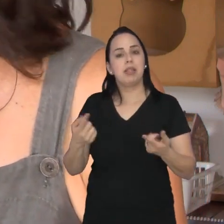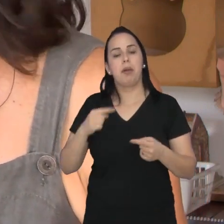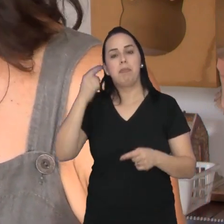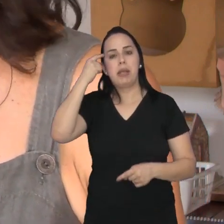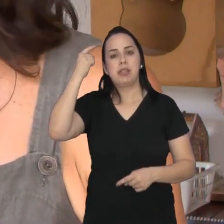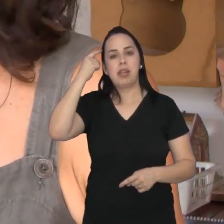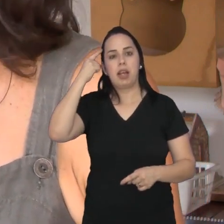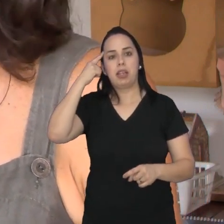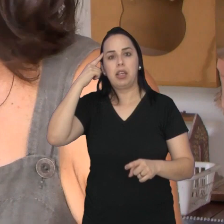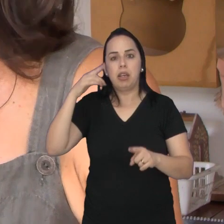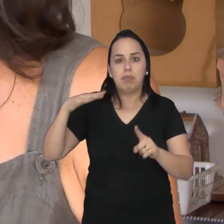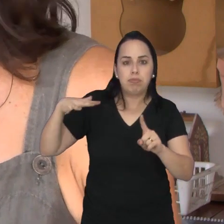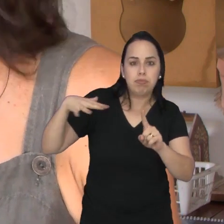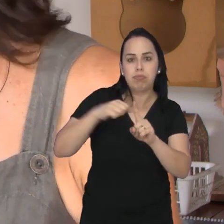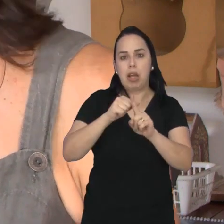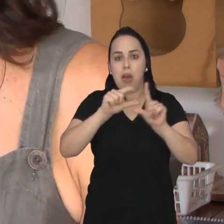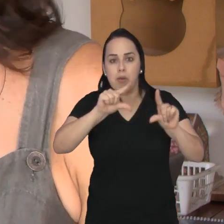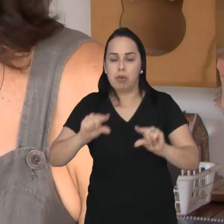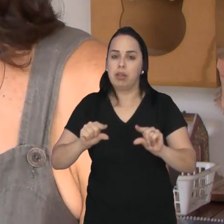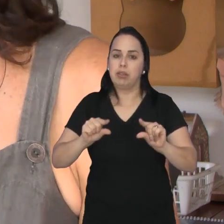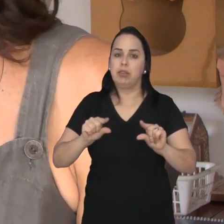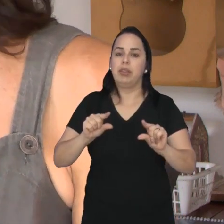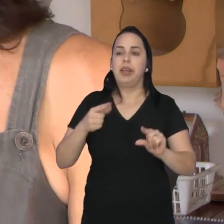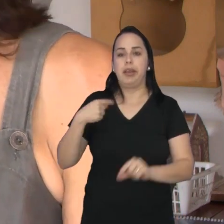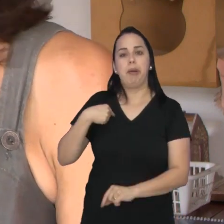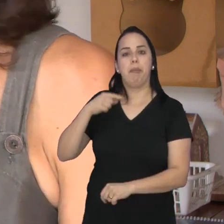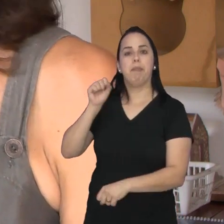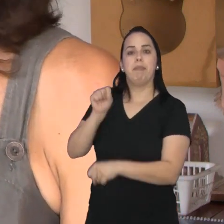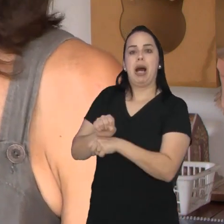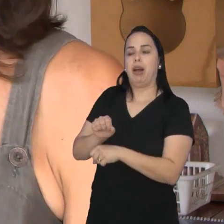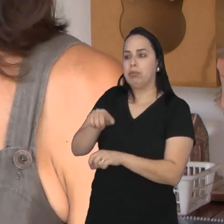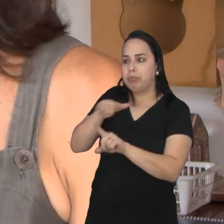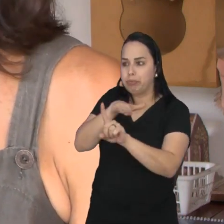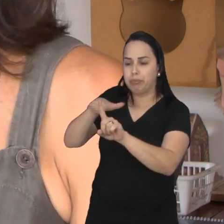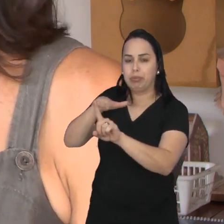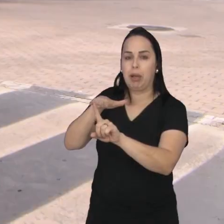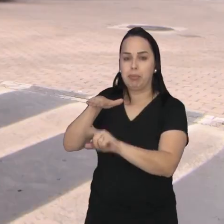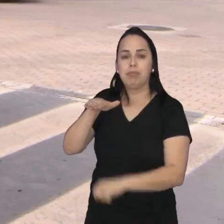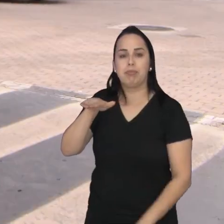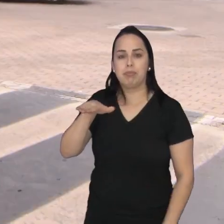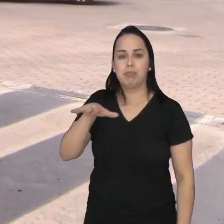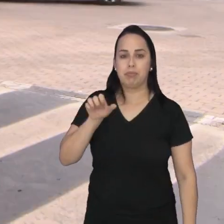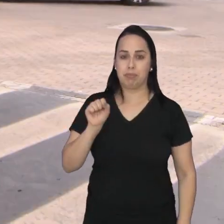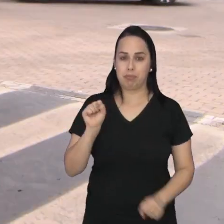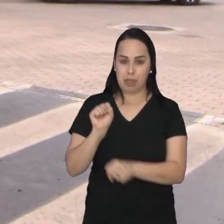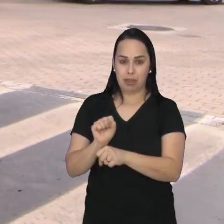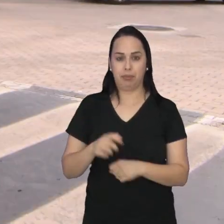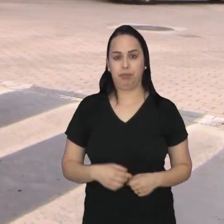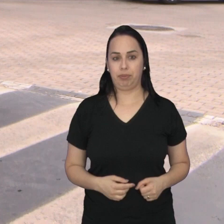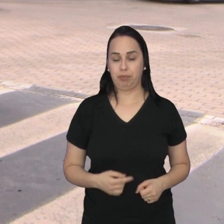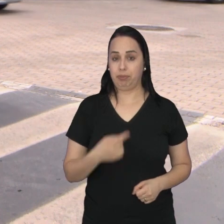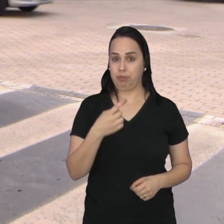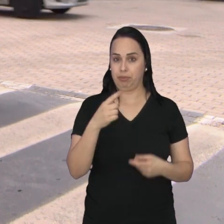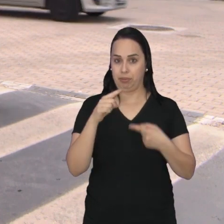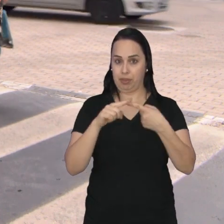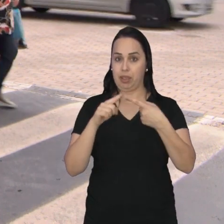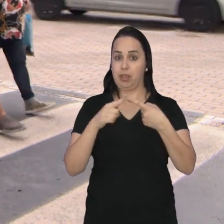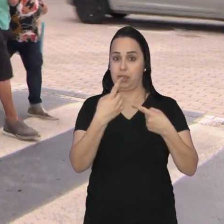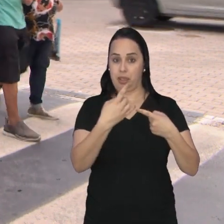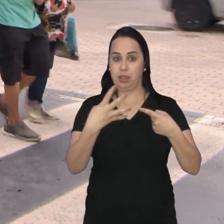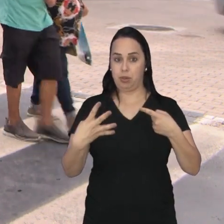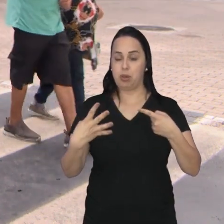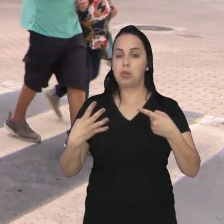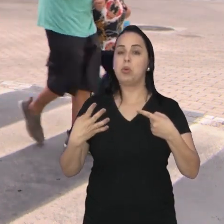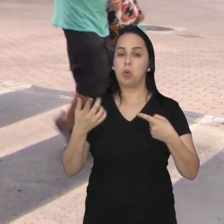pensa mesmo em zerar essas mortes no trânsito, aí sim, eu estou parando no meu sinal amarelo. O levantamento mostra que 14